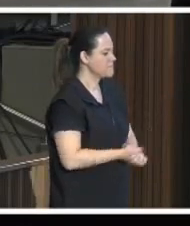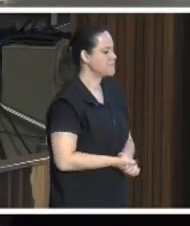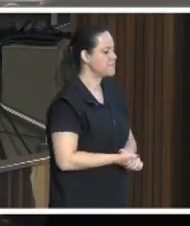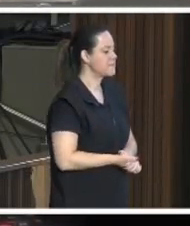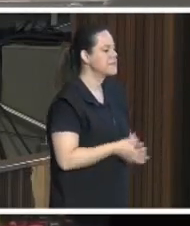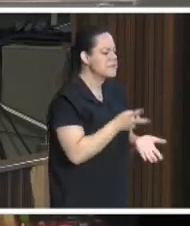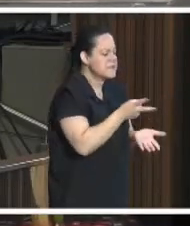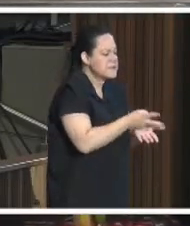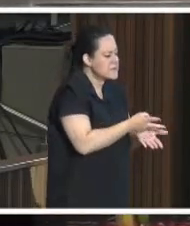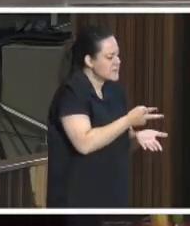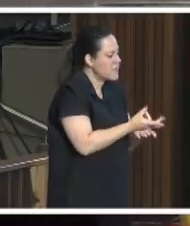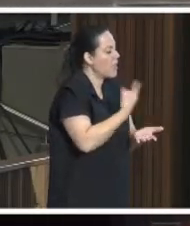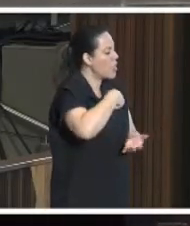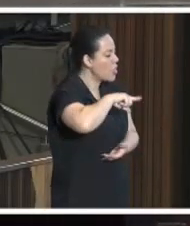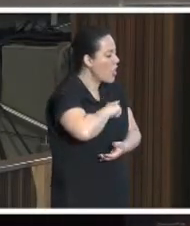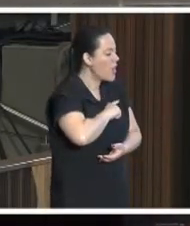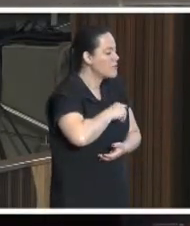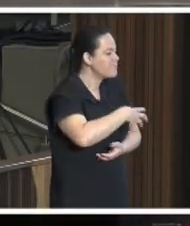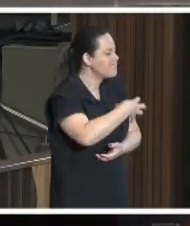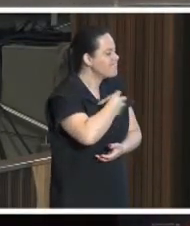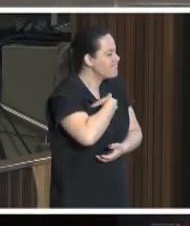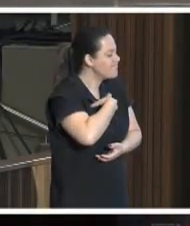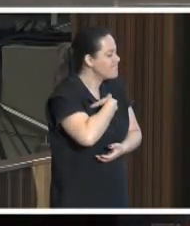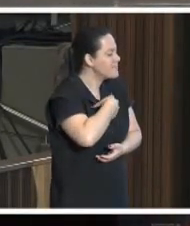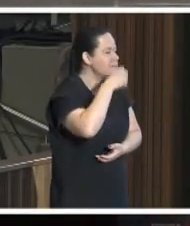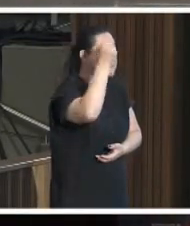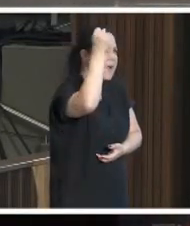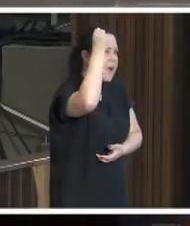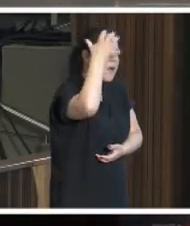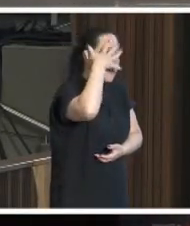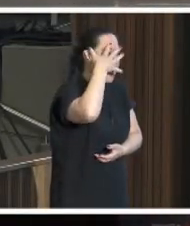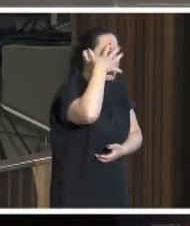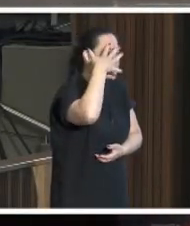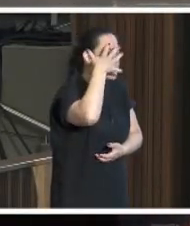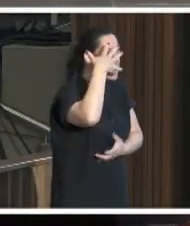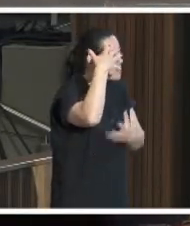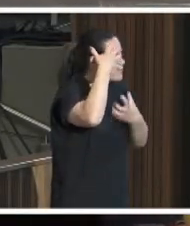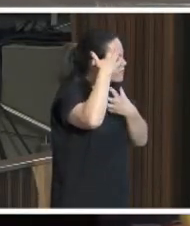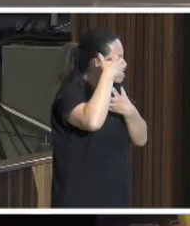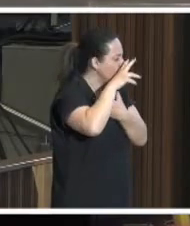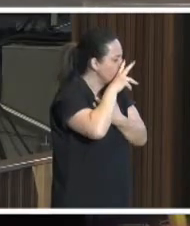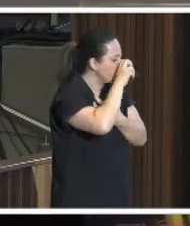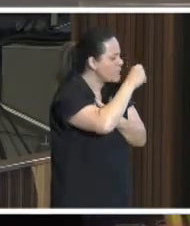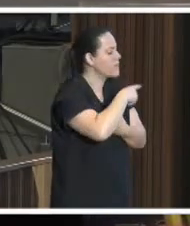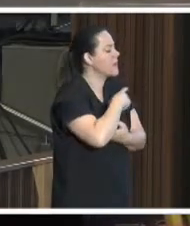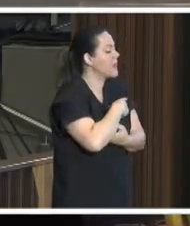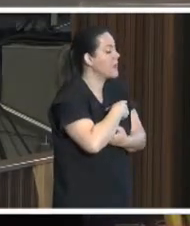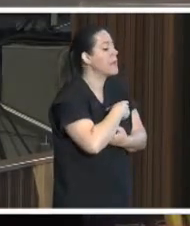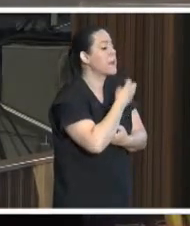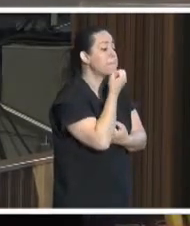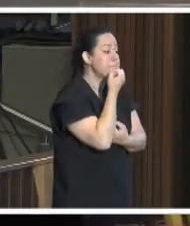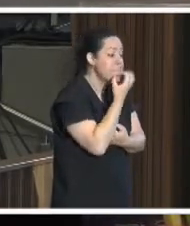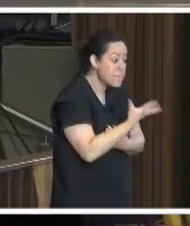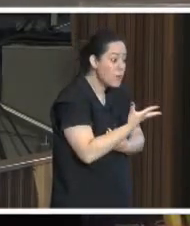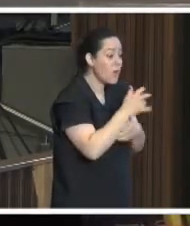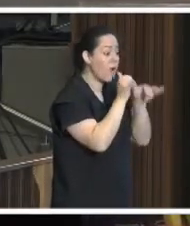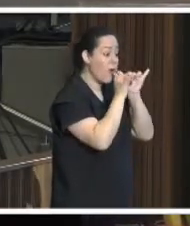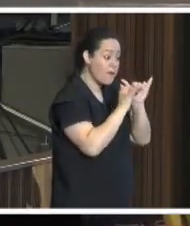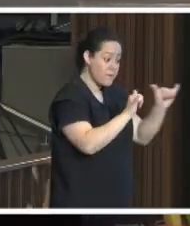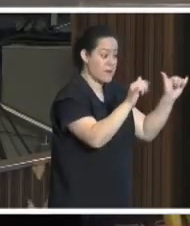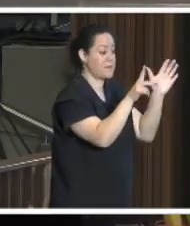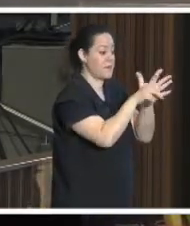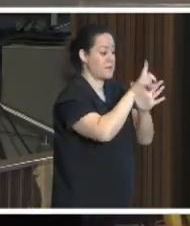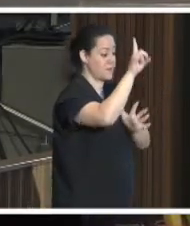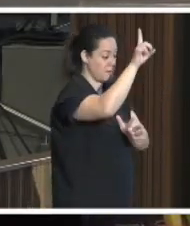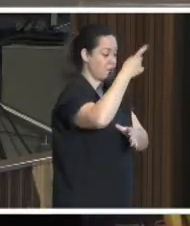Toda vez que somos invadidos pela graça de Deus, há uma boa notícia de Deus